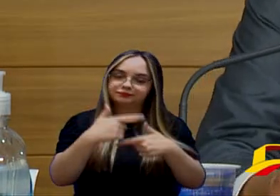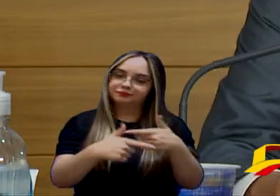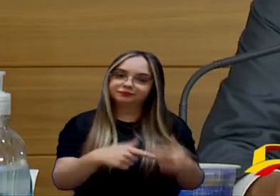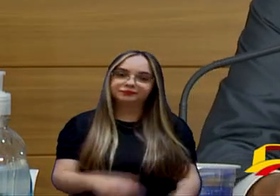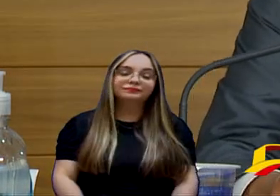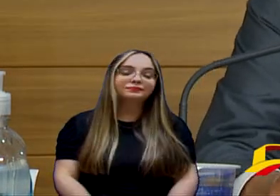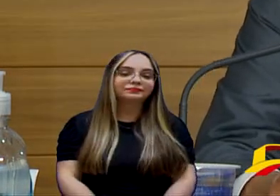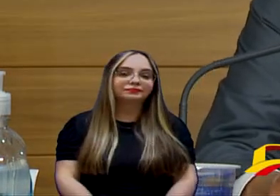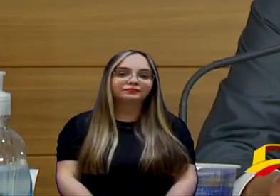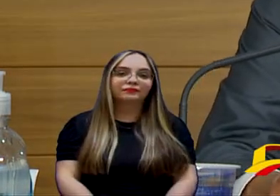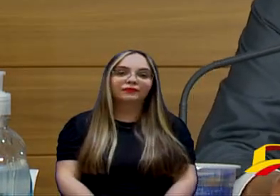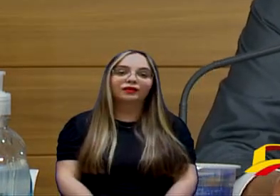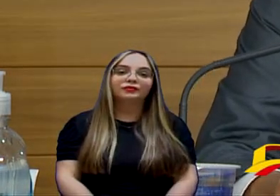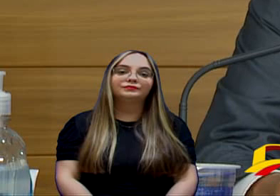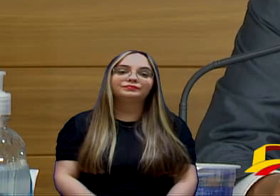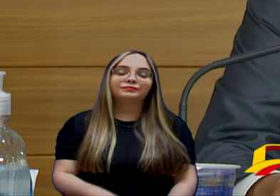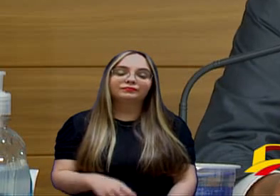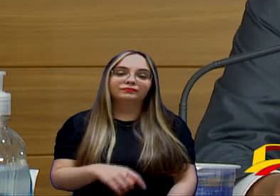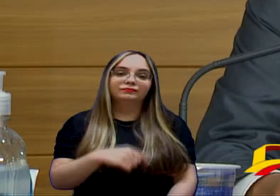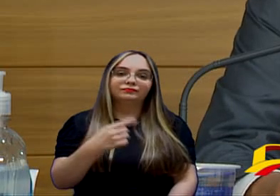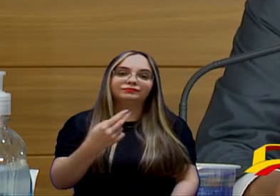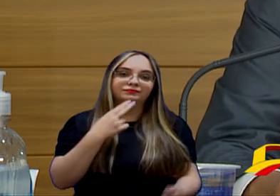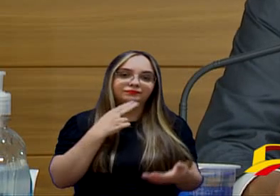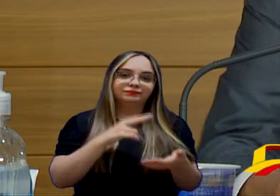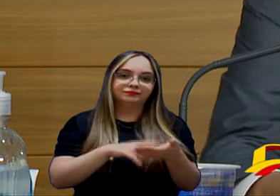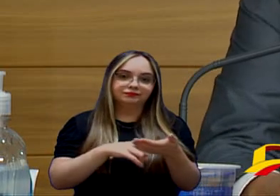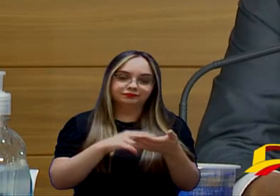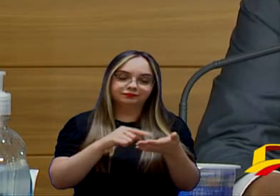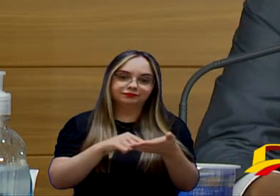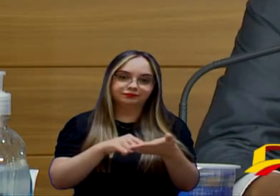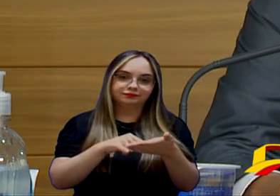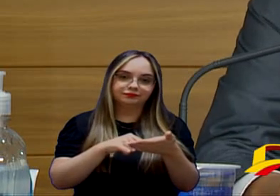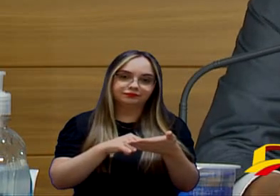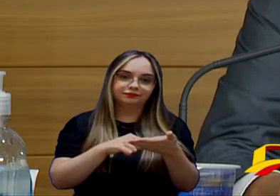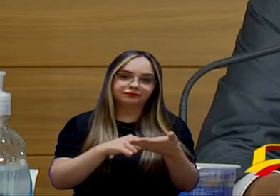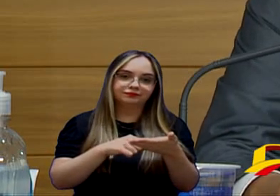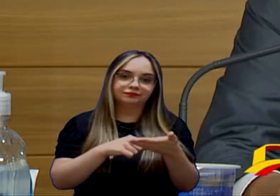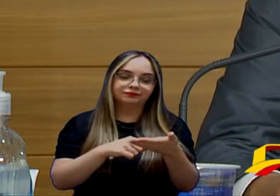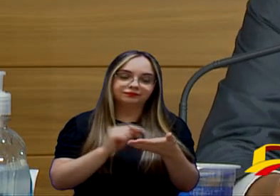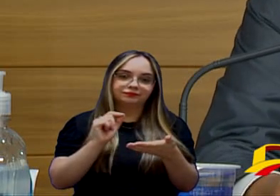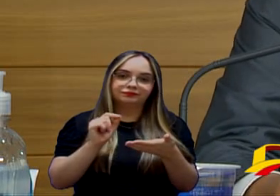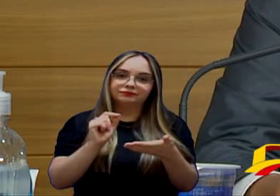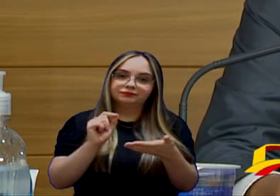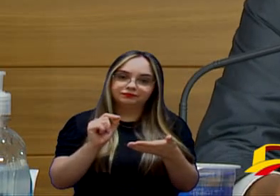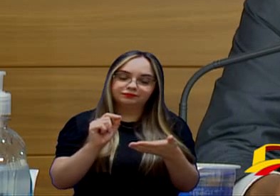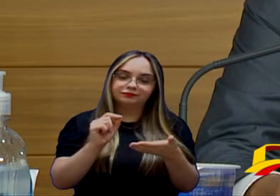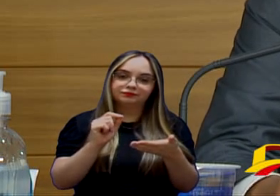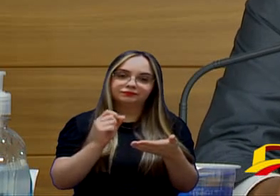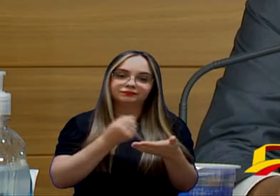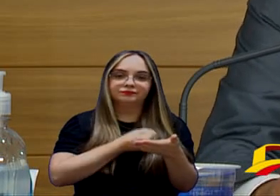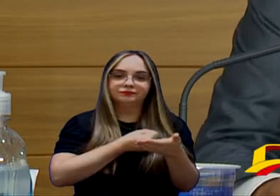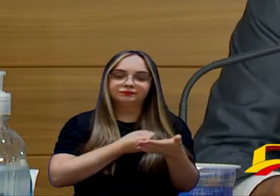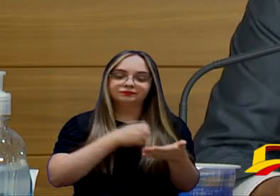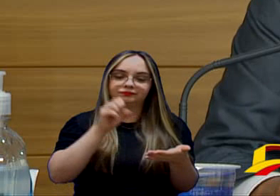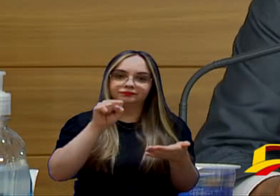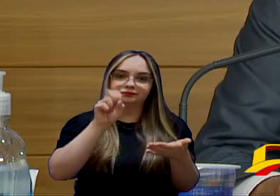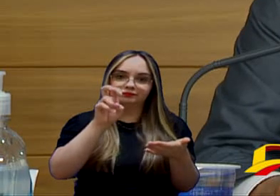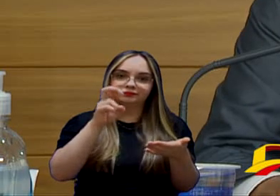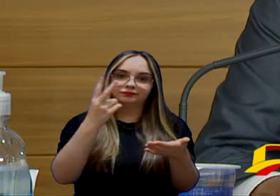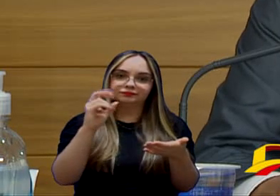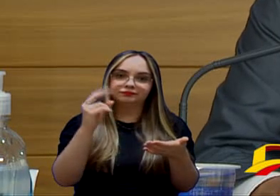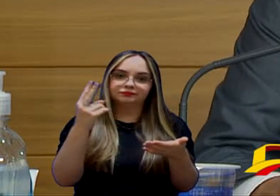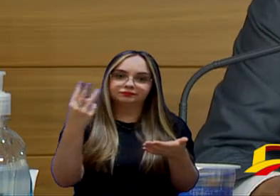toda ação expediente externo da sessão ordinária vigésima primeira 2023 protocolo número 85